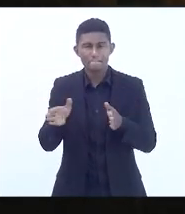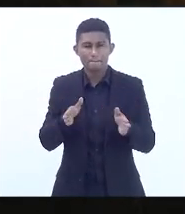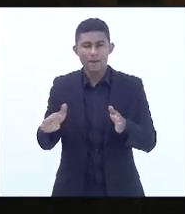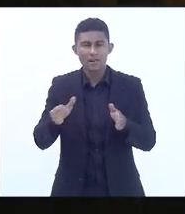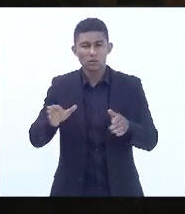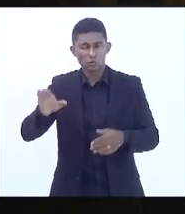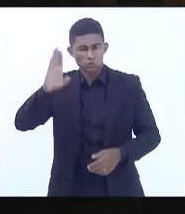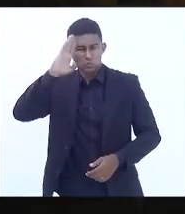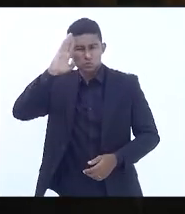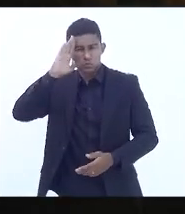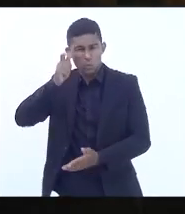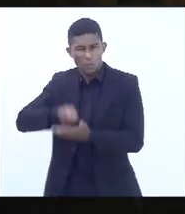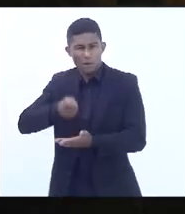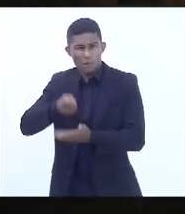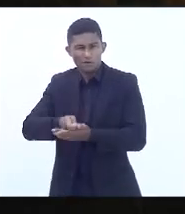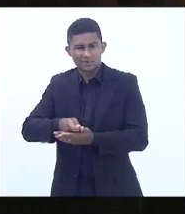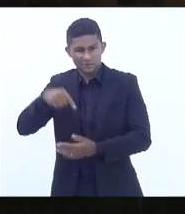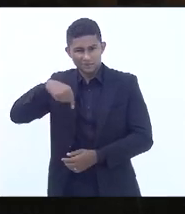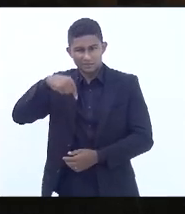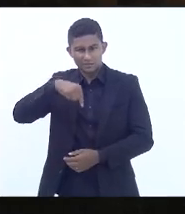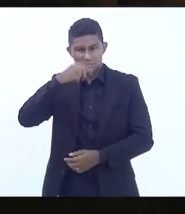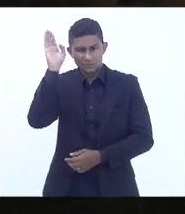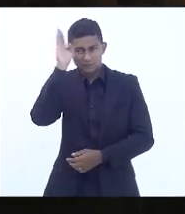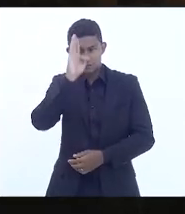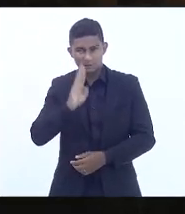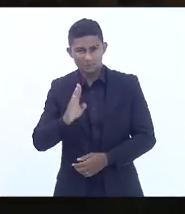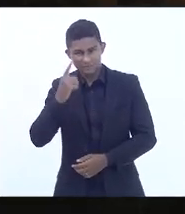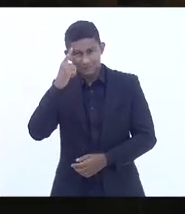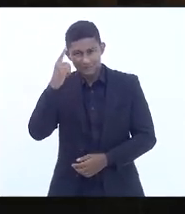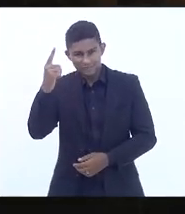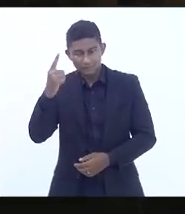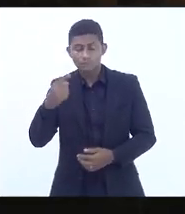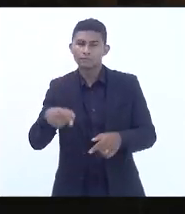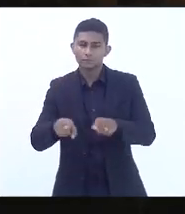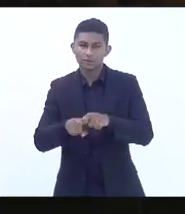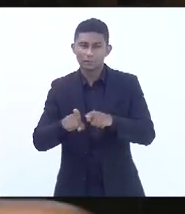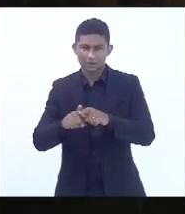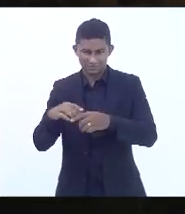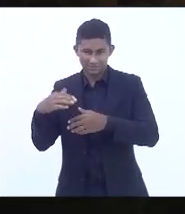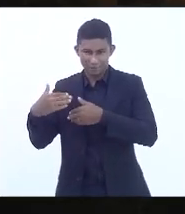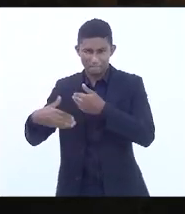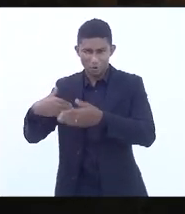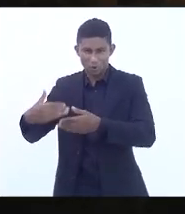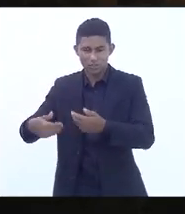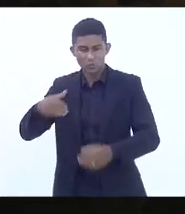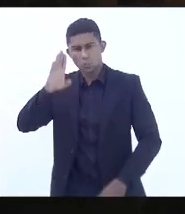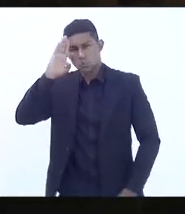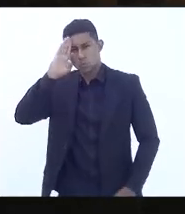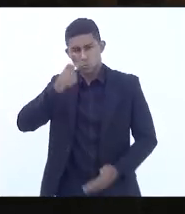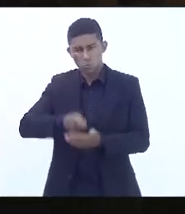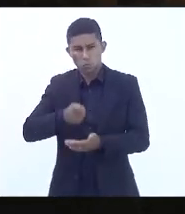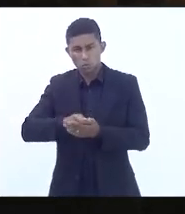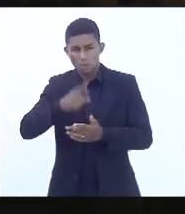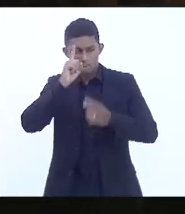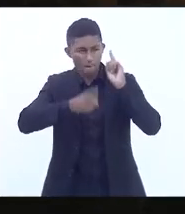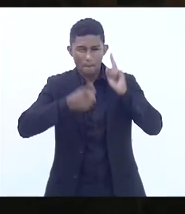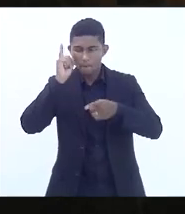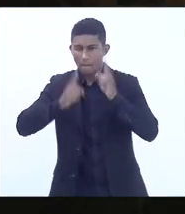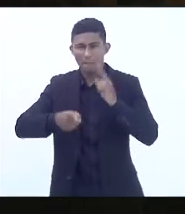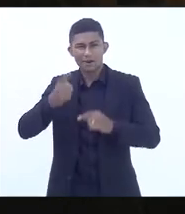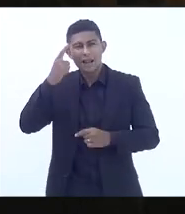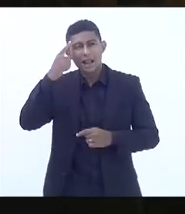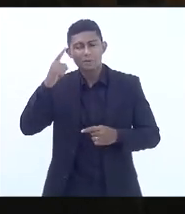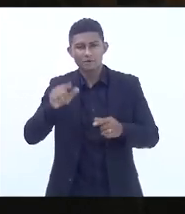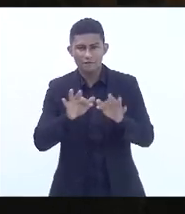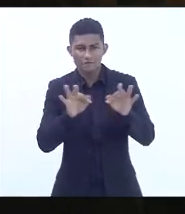ditatorial e no período pós-ditatorial, que era